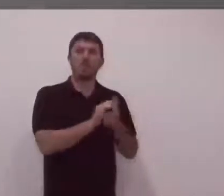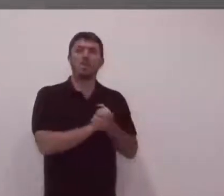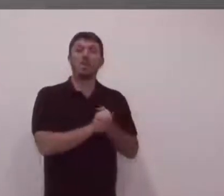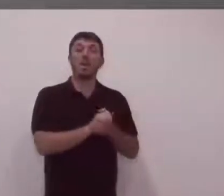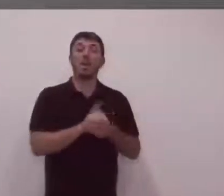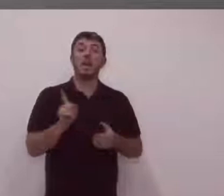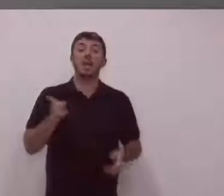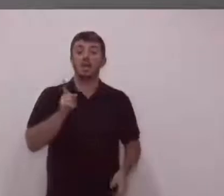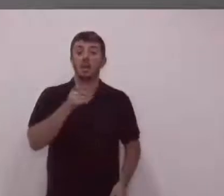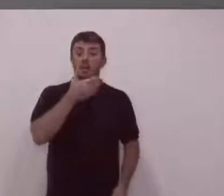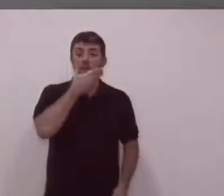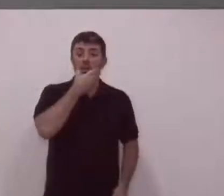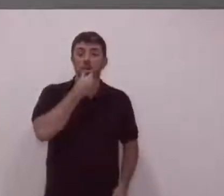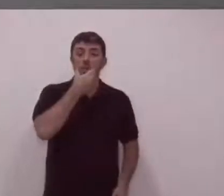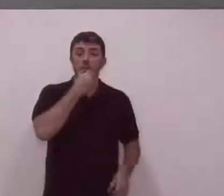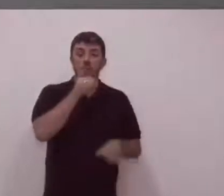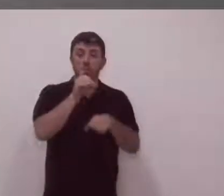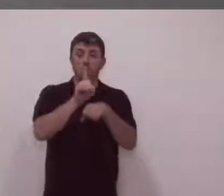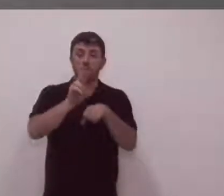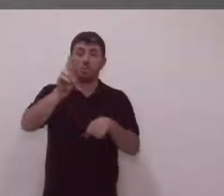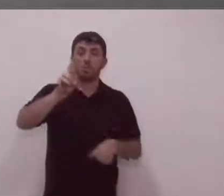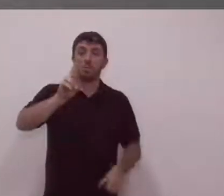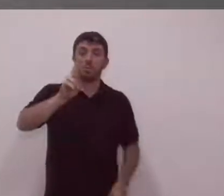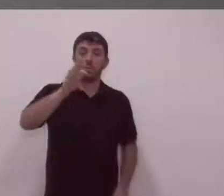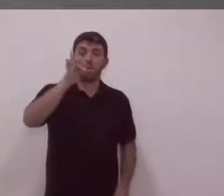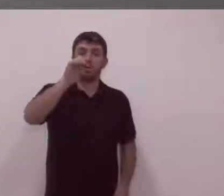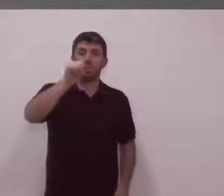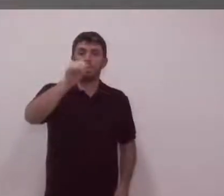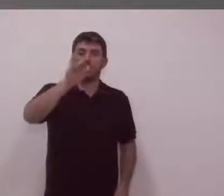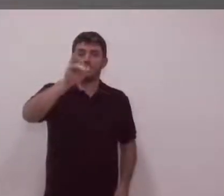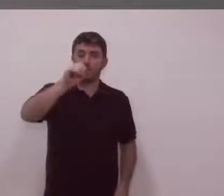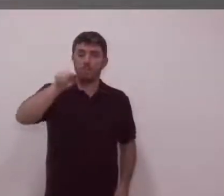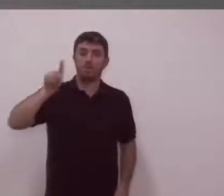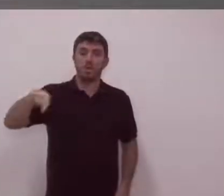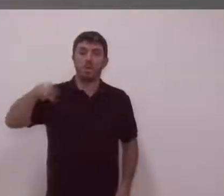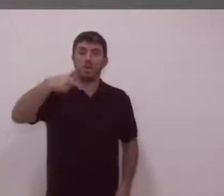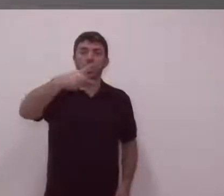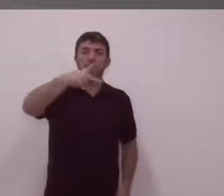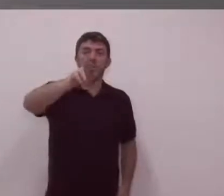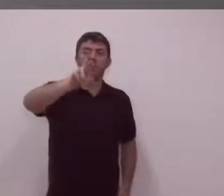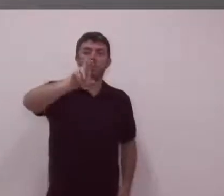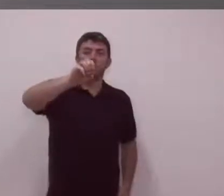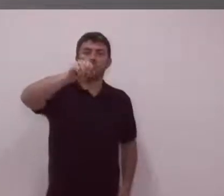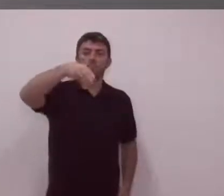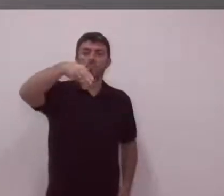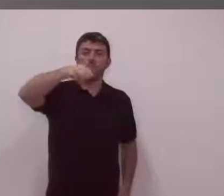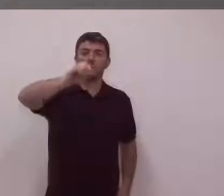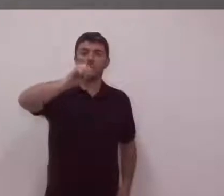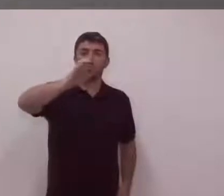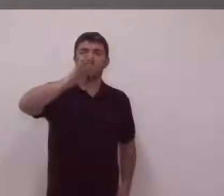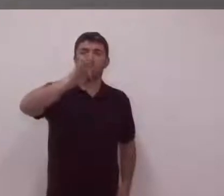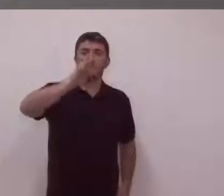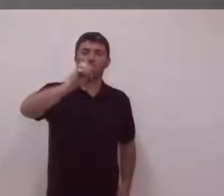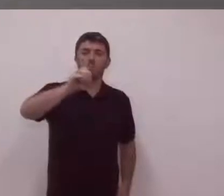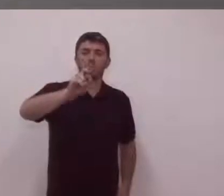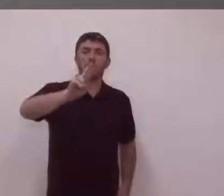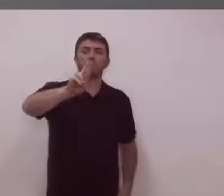doutor Fábio José Moreira dos Santos que provavelmente